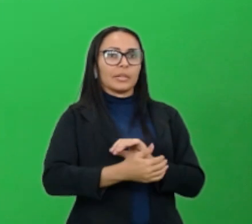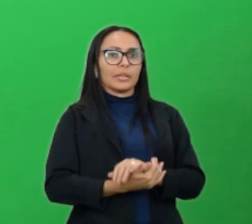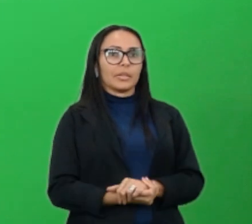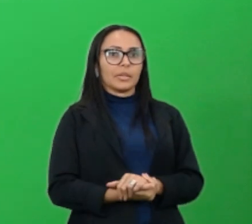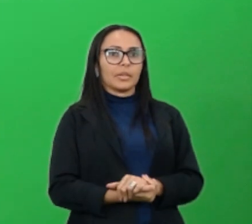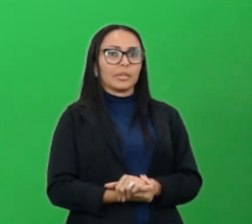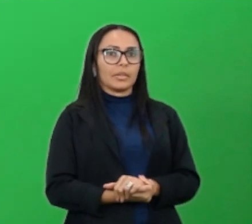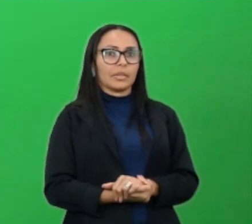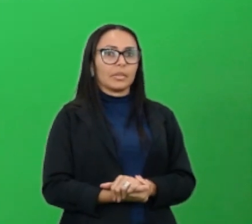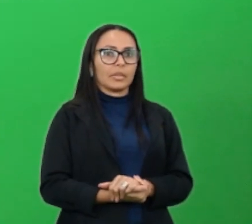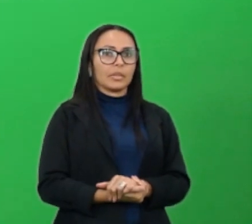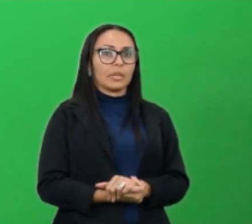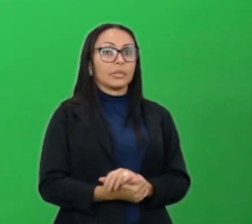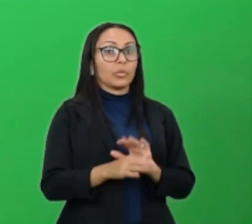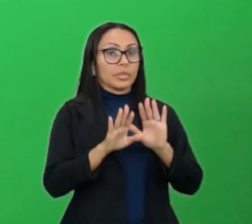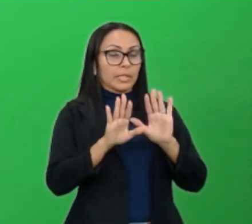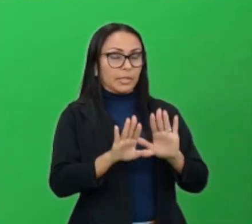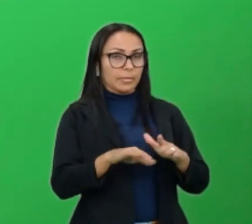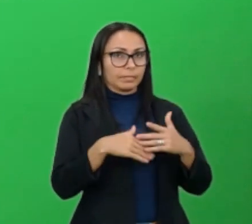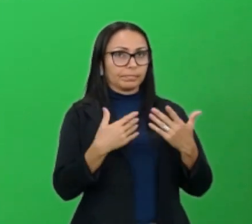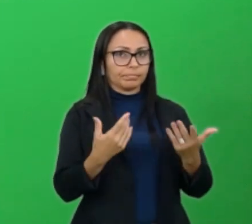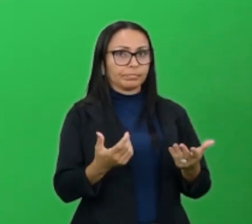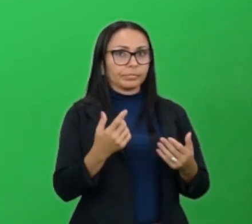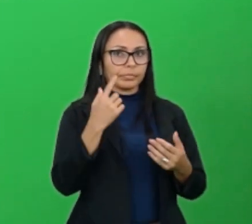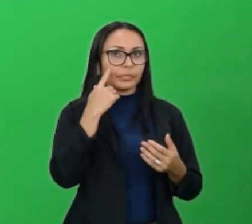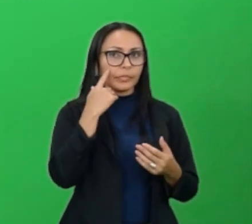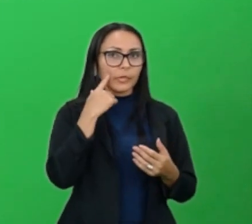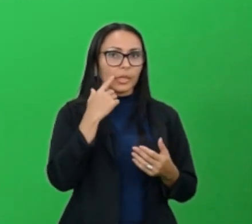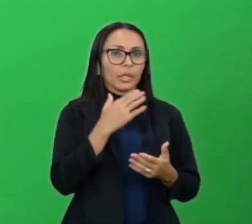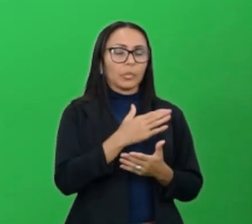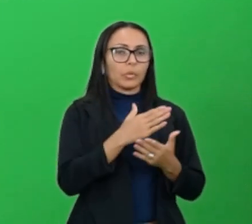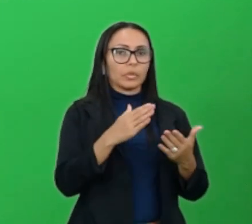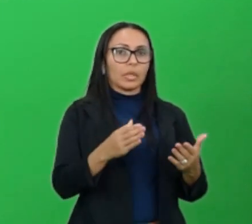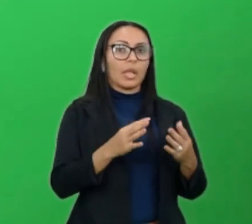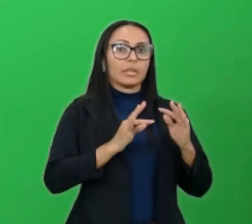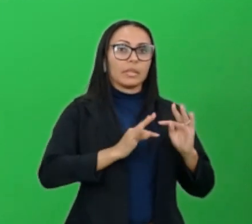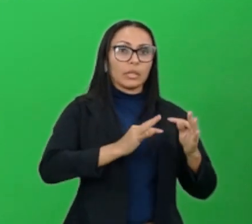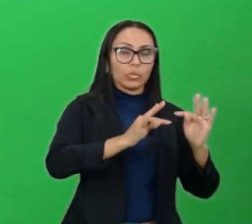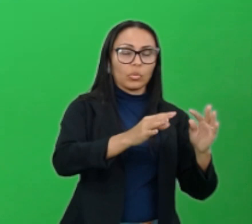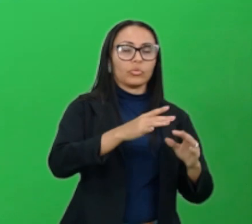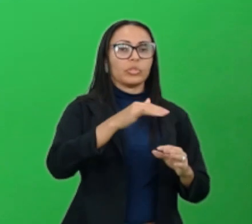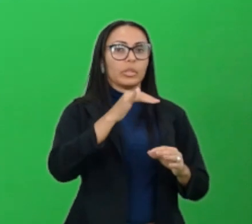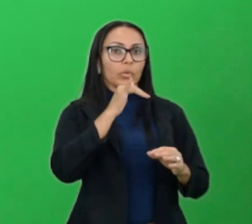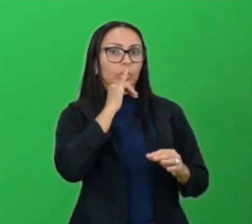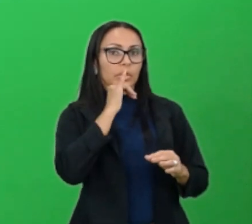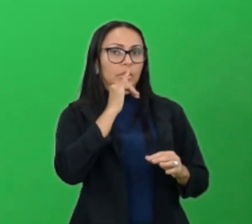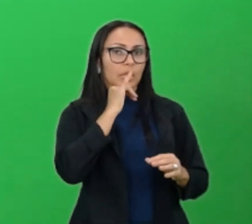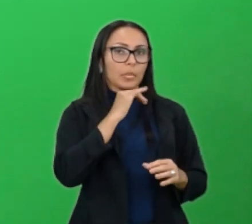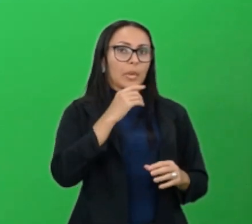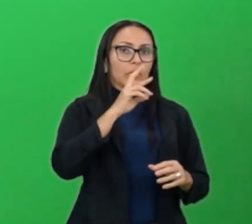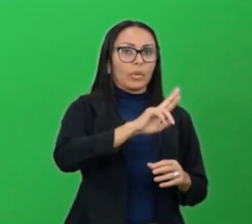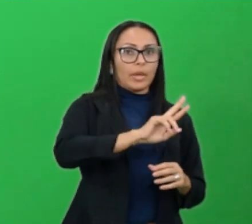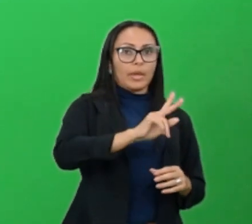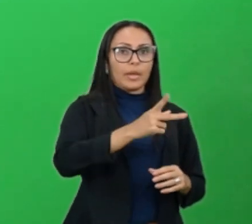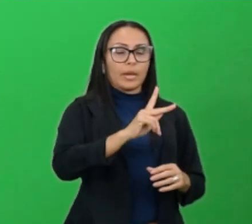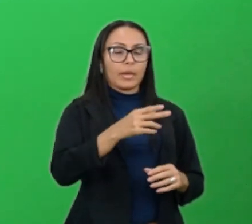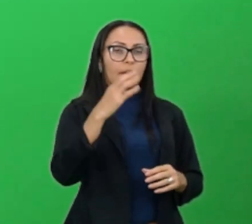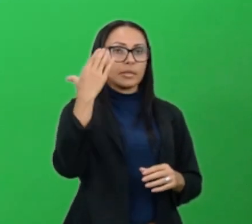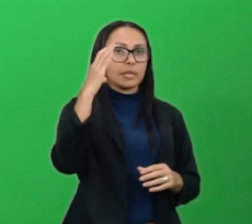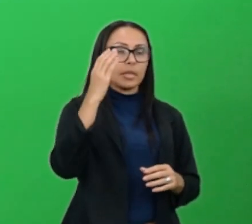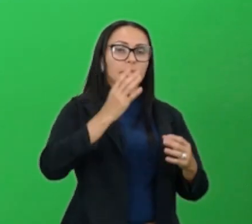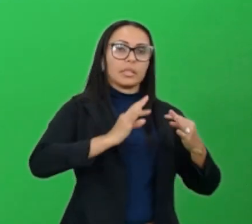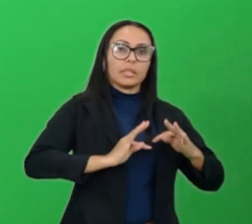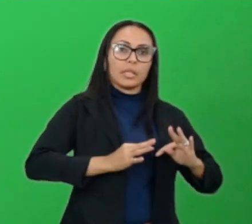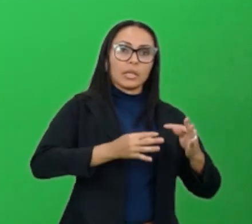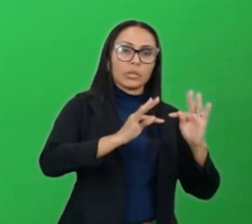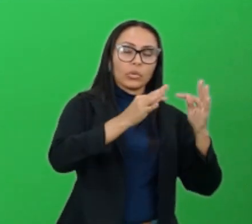são as seguintes: exportações intensivas em tecnologia e conhecimento, recursos humanos em ciência e tecnologia, excelência do